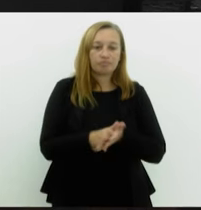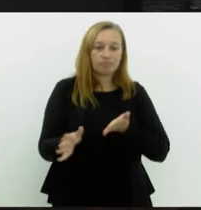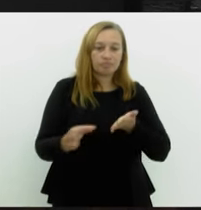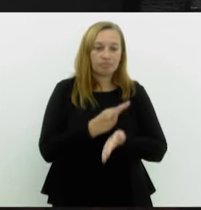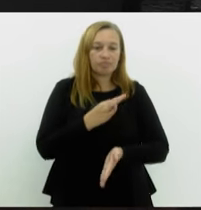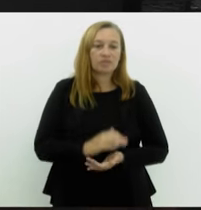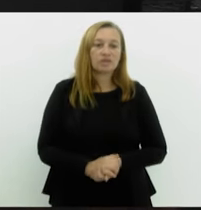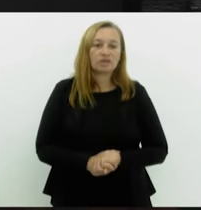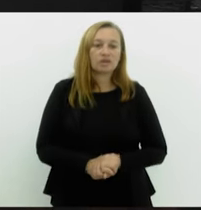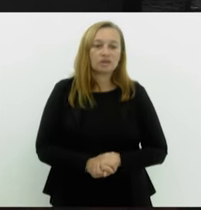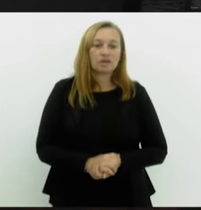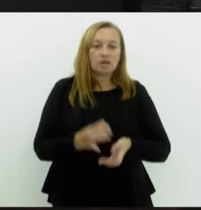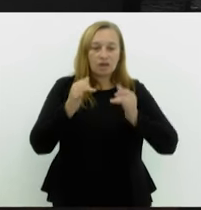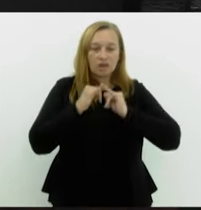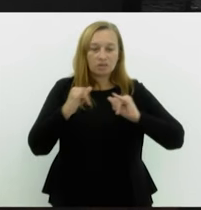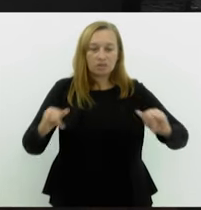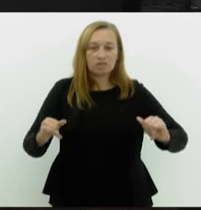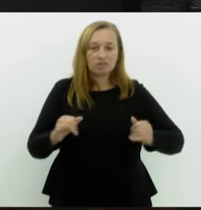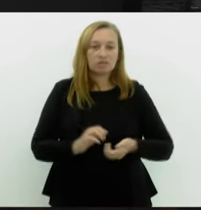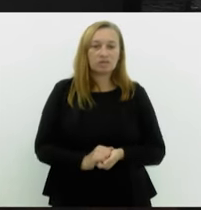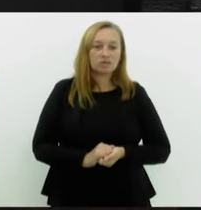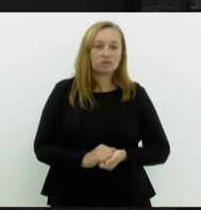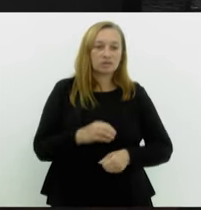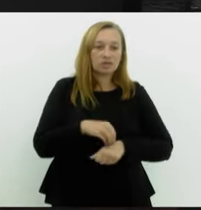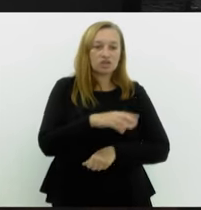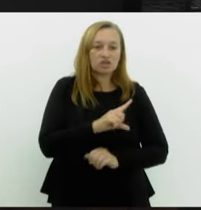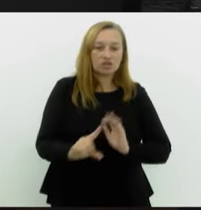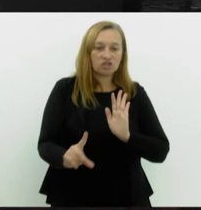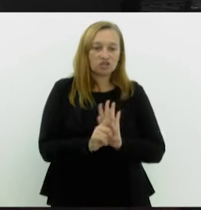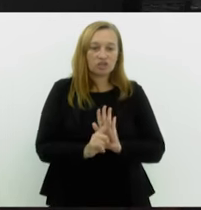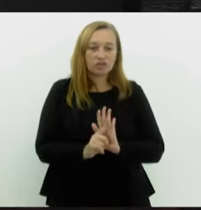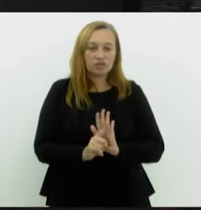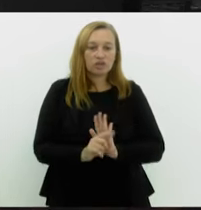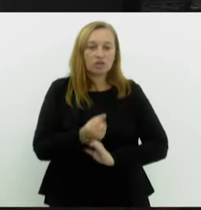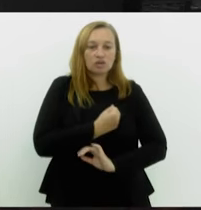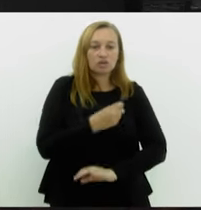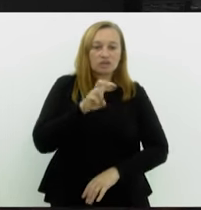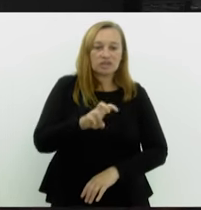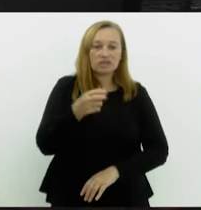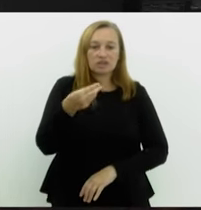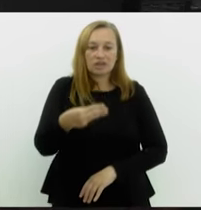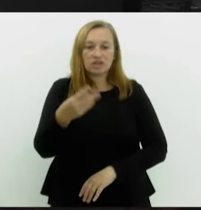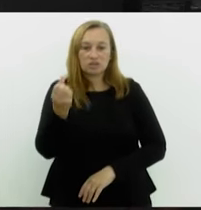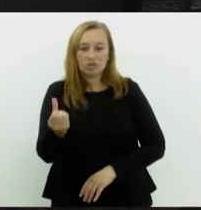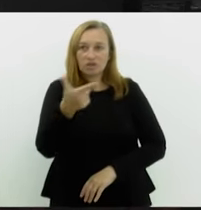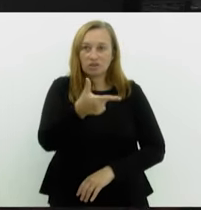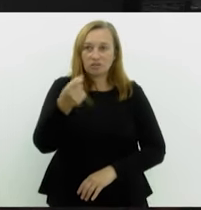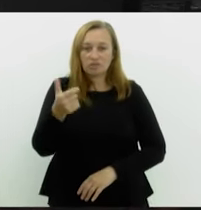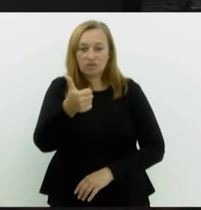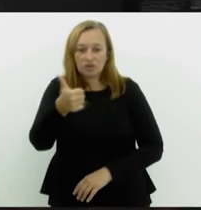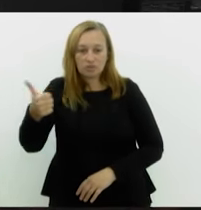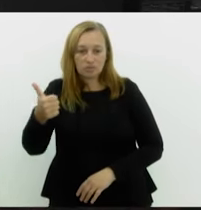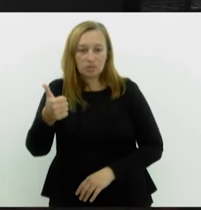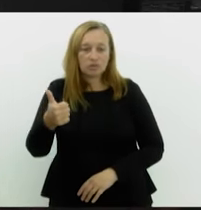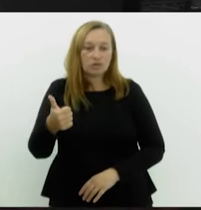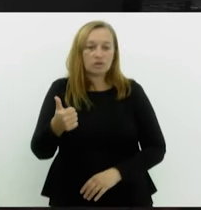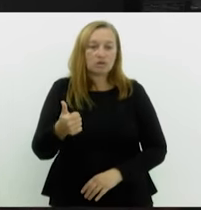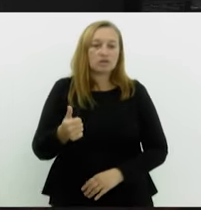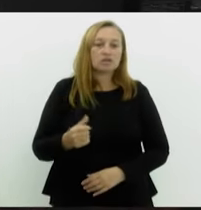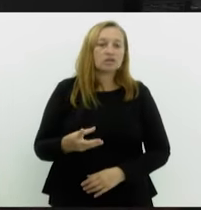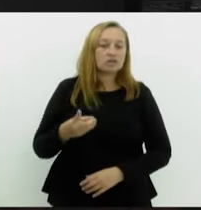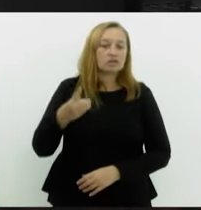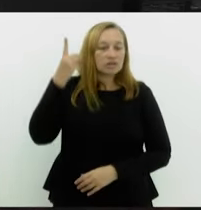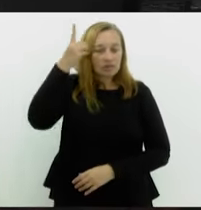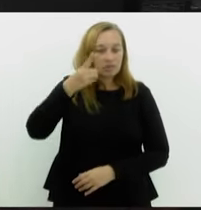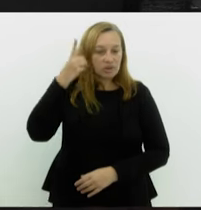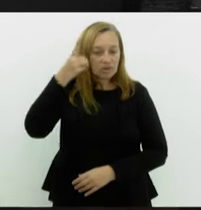promulgação. Anuncio indicação legislativa número 536 de 21, de autoria